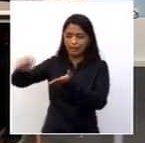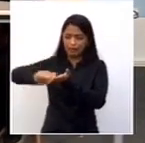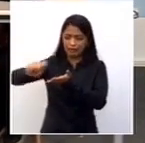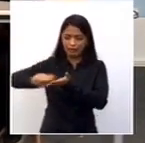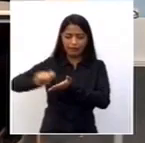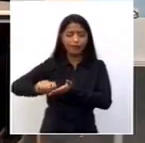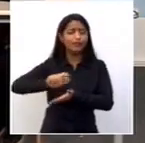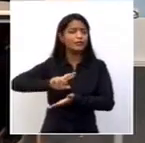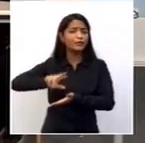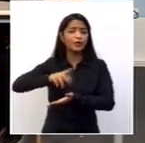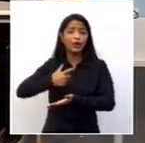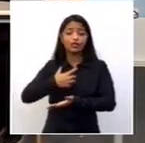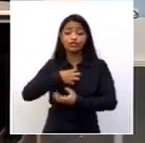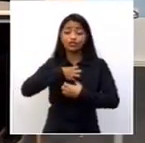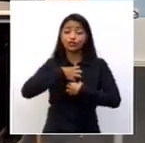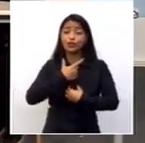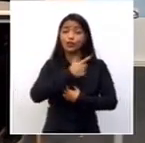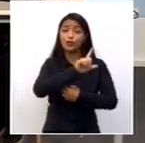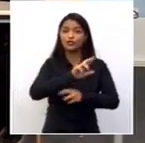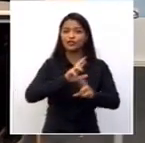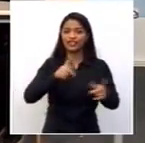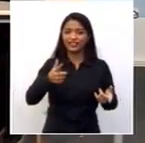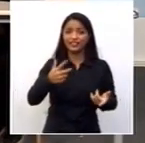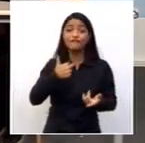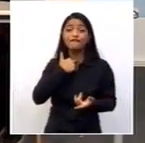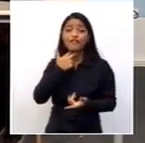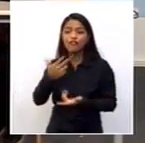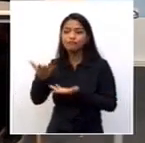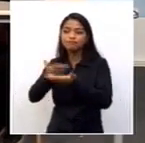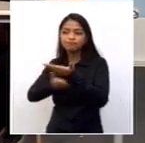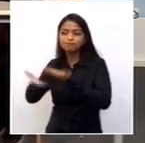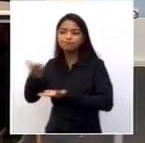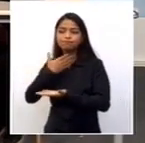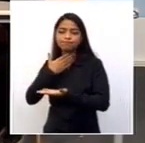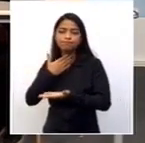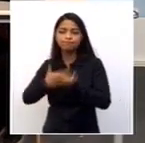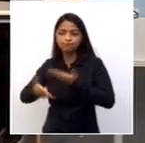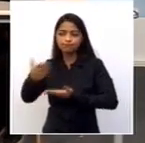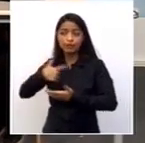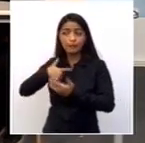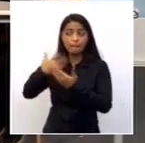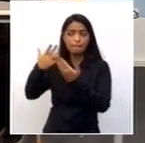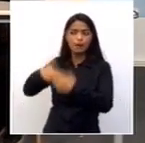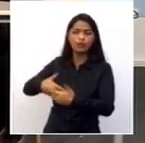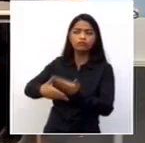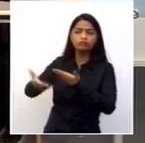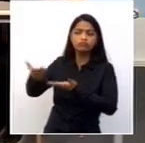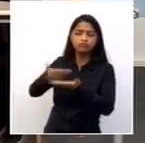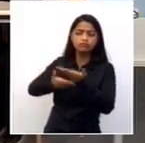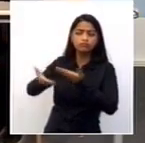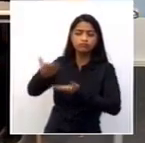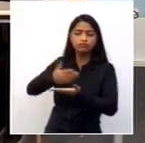escrita. Trazer essa prática oral também para ser utilizada como instrumento de